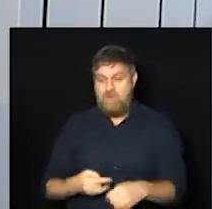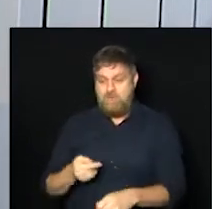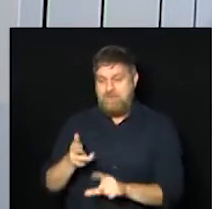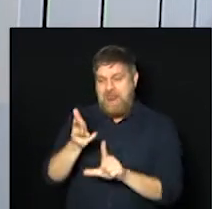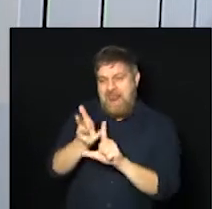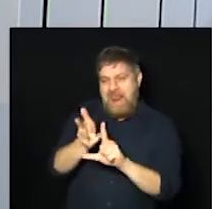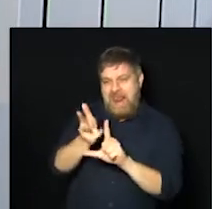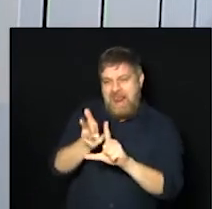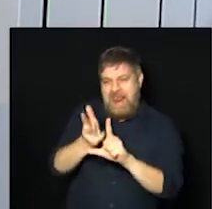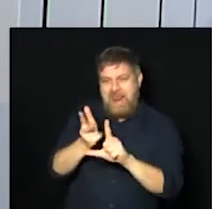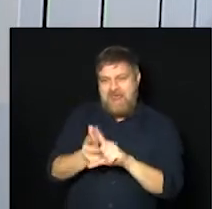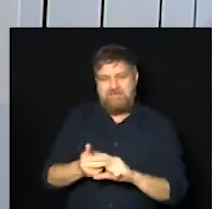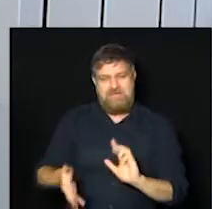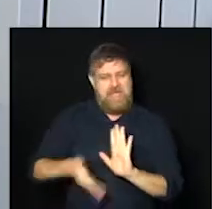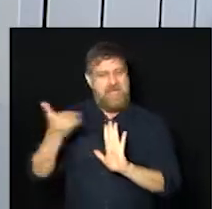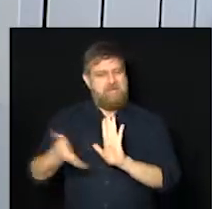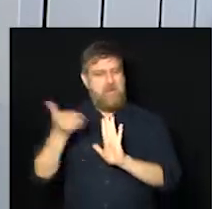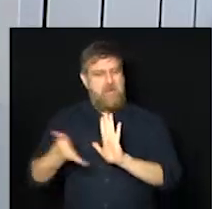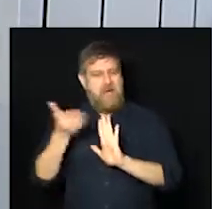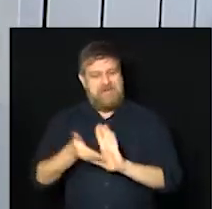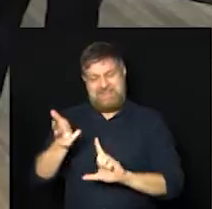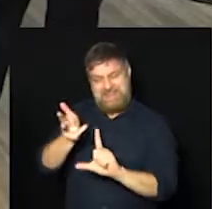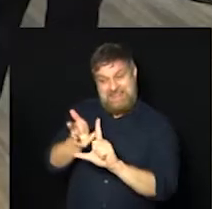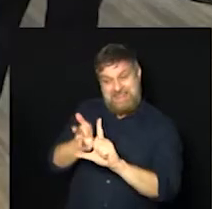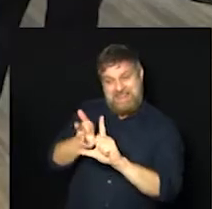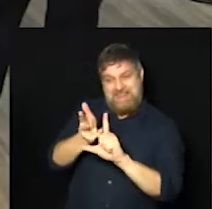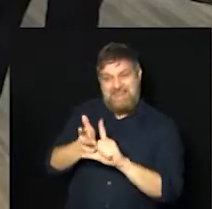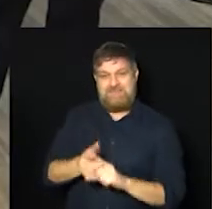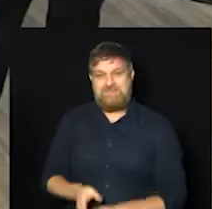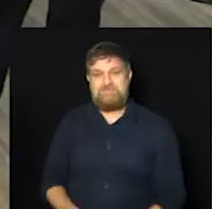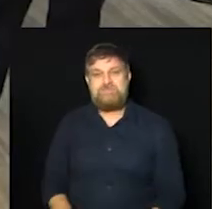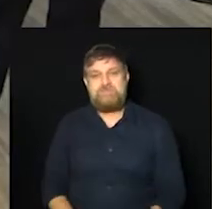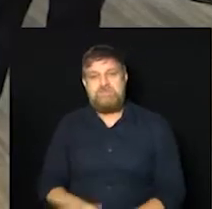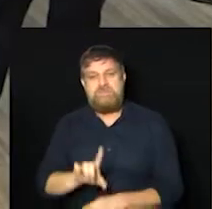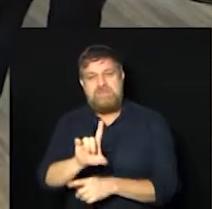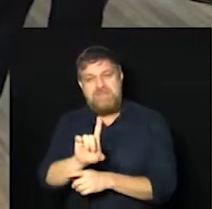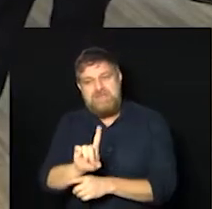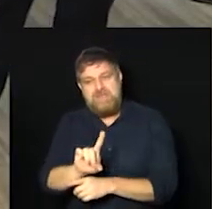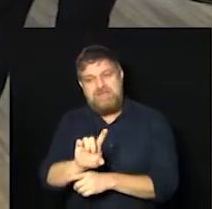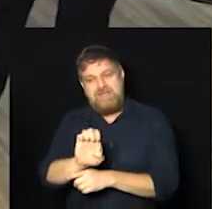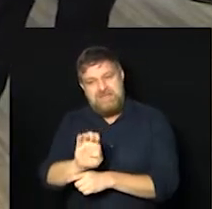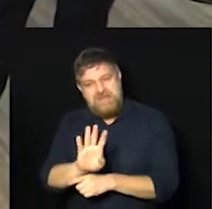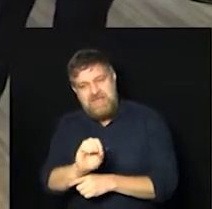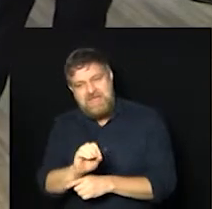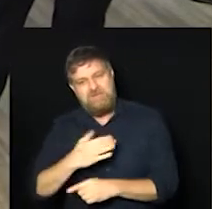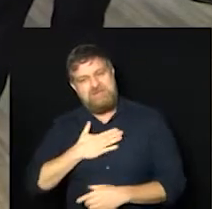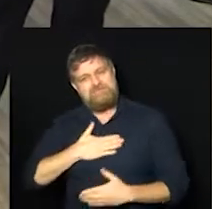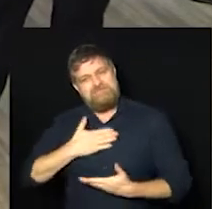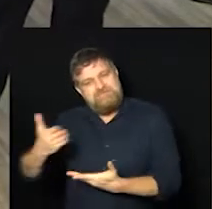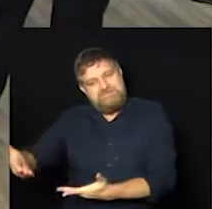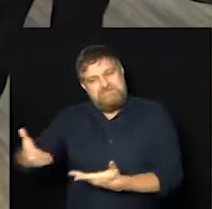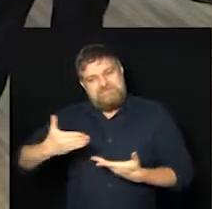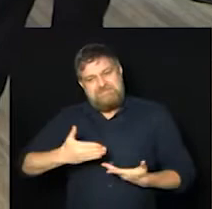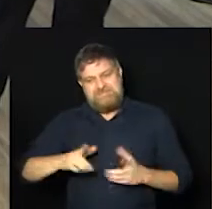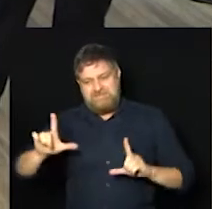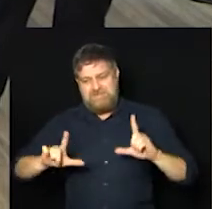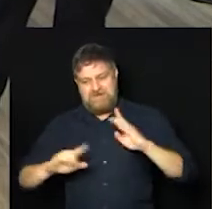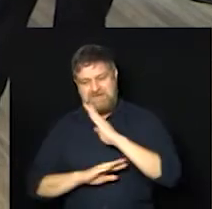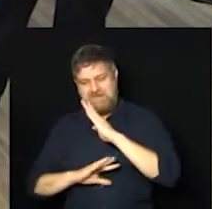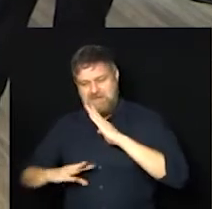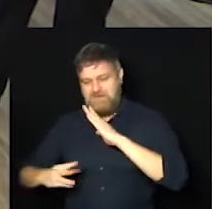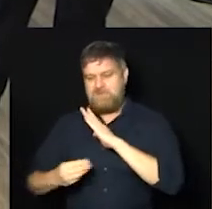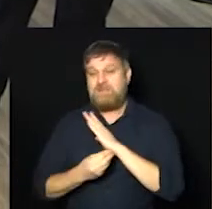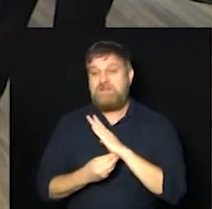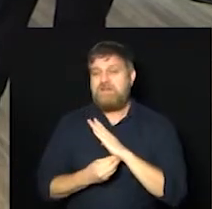live. Agora tá na moda, né? São as lives. Então, Débora, seja muito bem-vinda ao Câmara Total e me